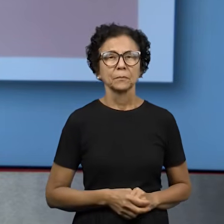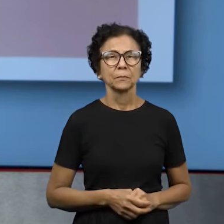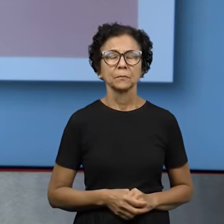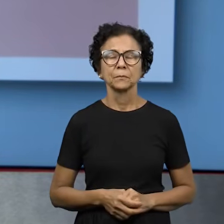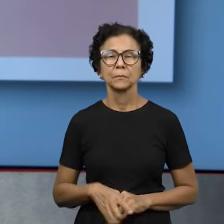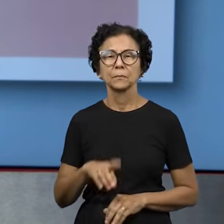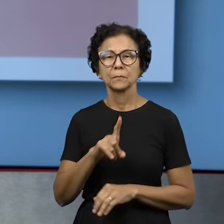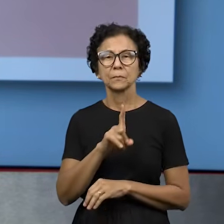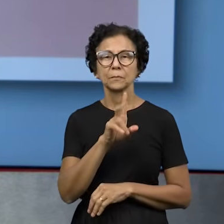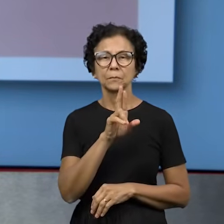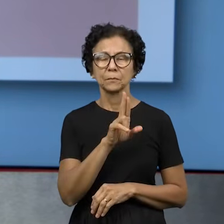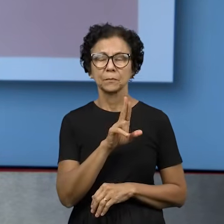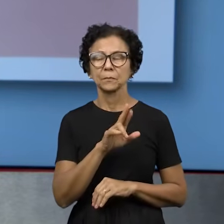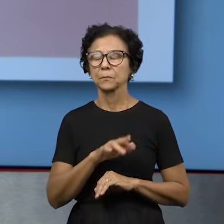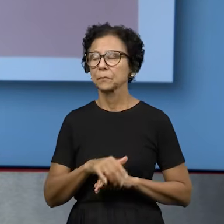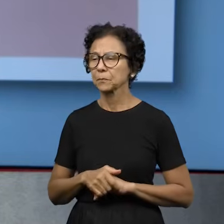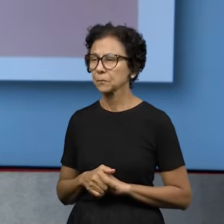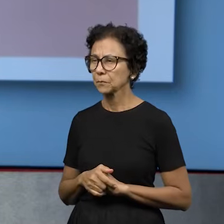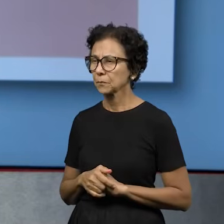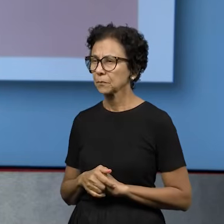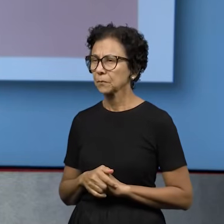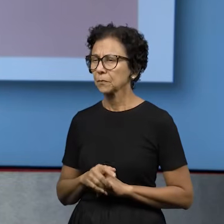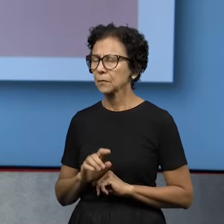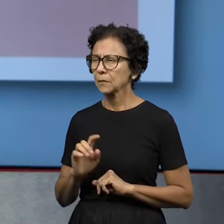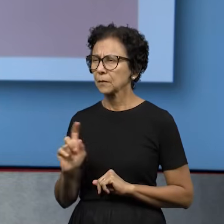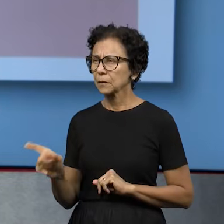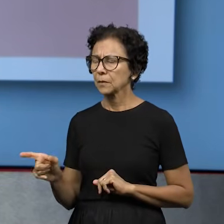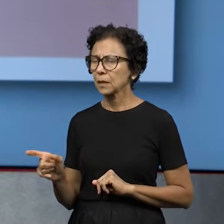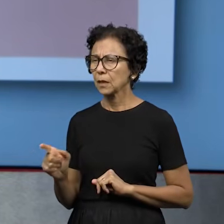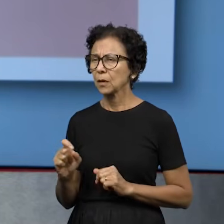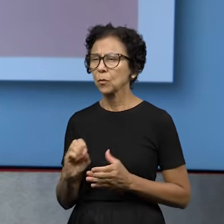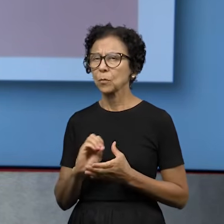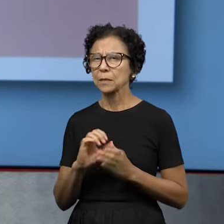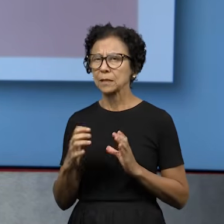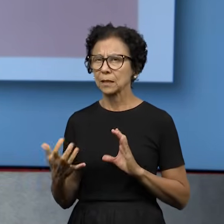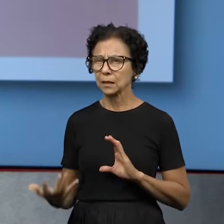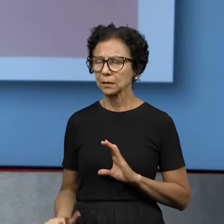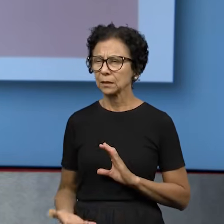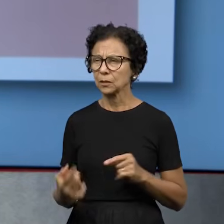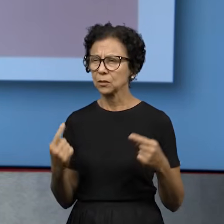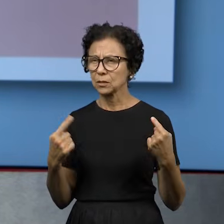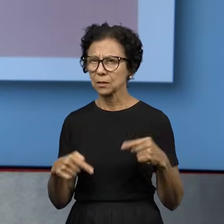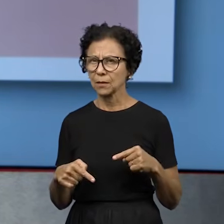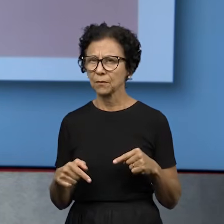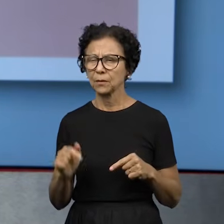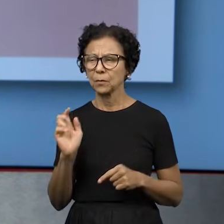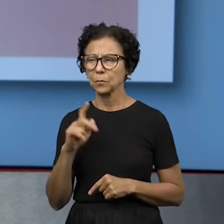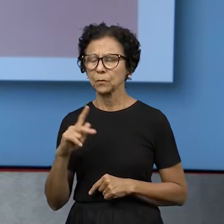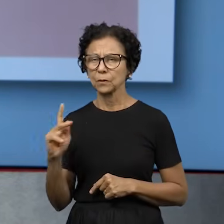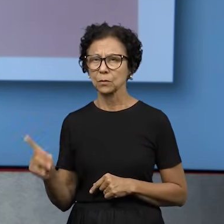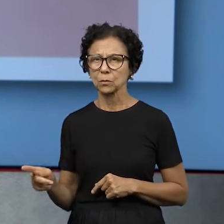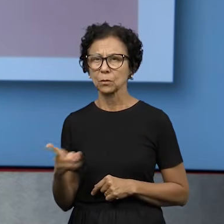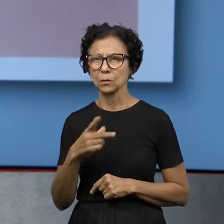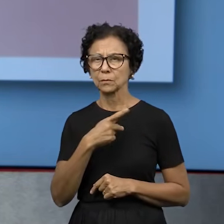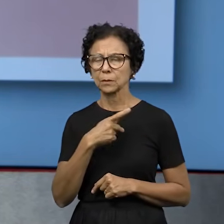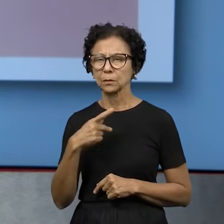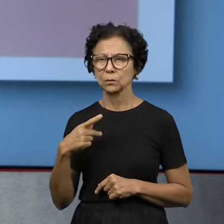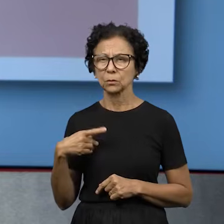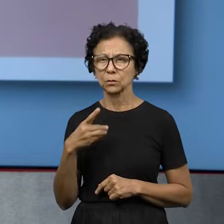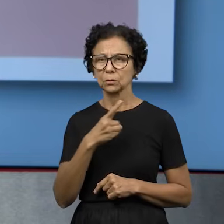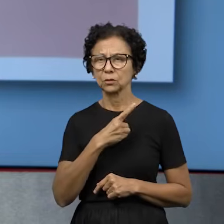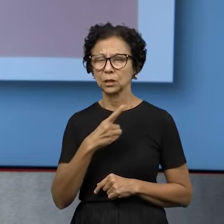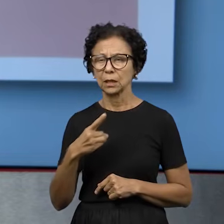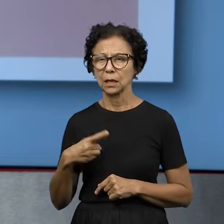existe um aspecto que costuma desafiar professoras, pastores, diáconos, voluntários e até mesmo